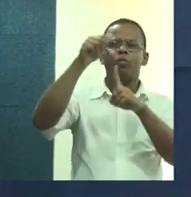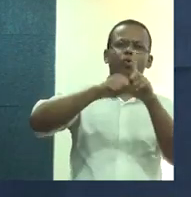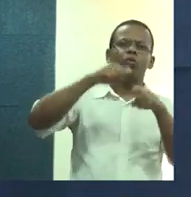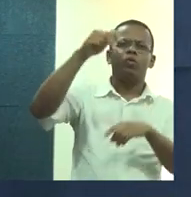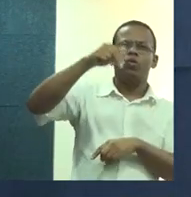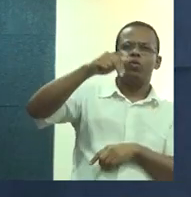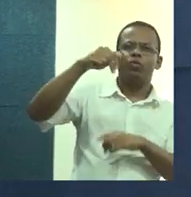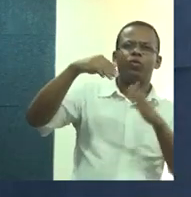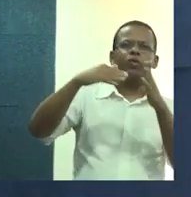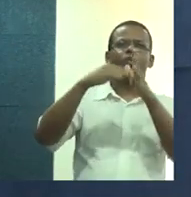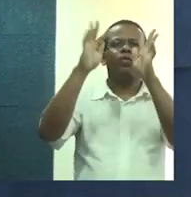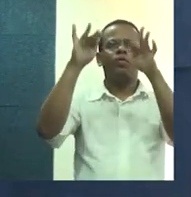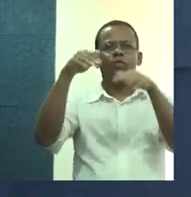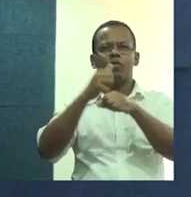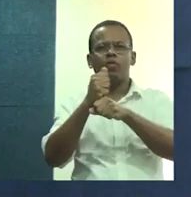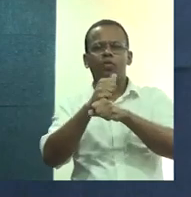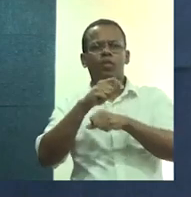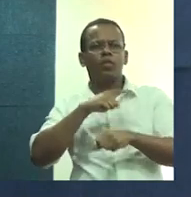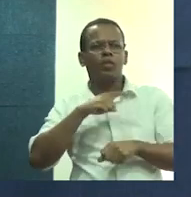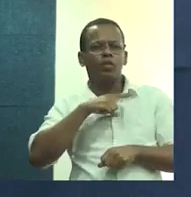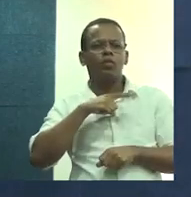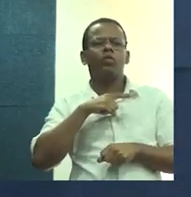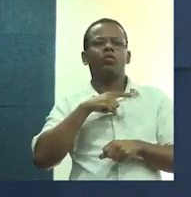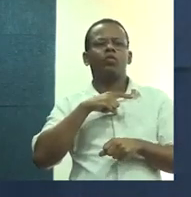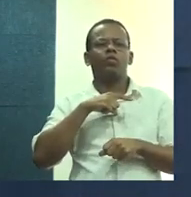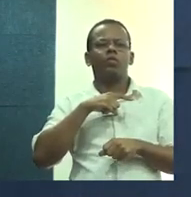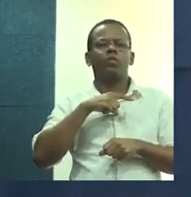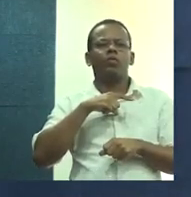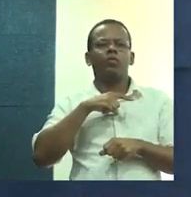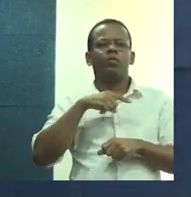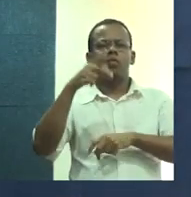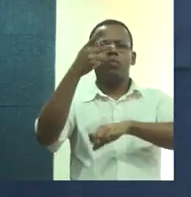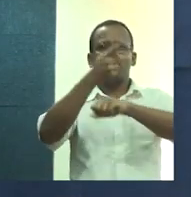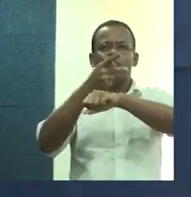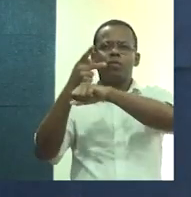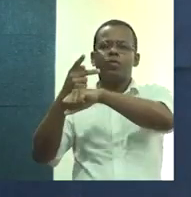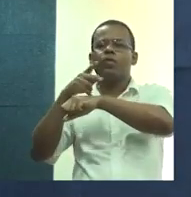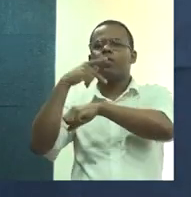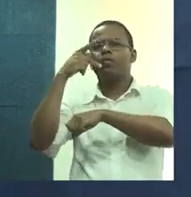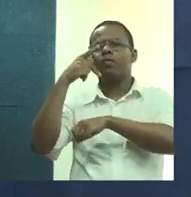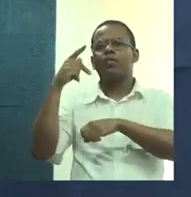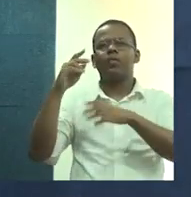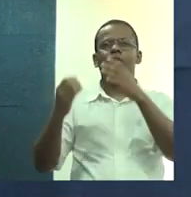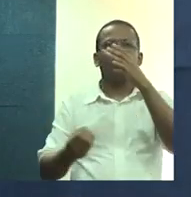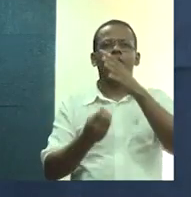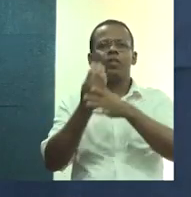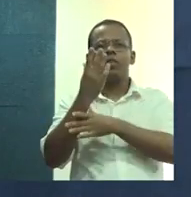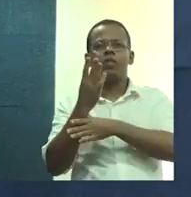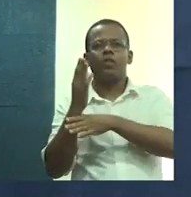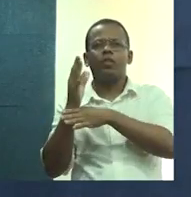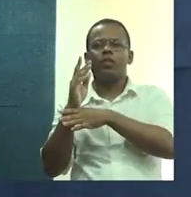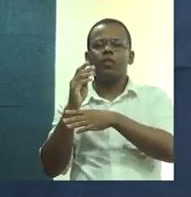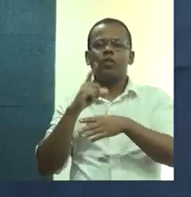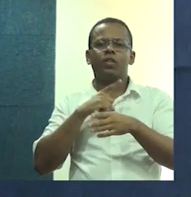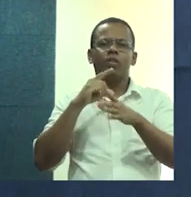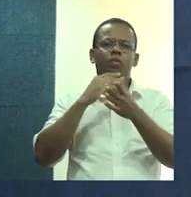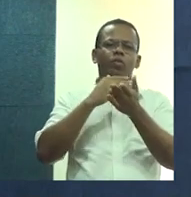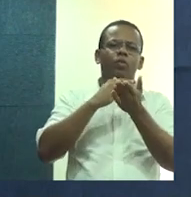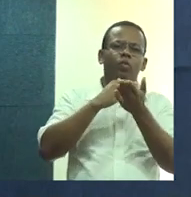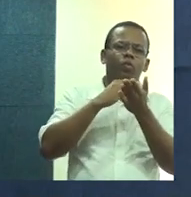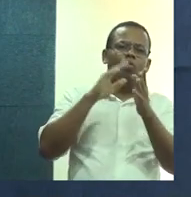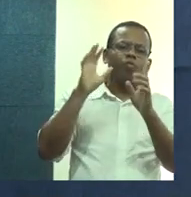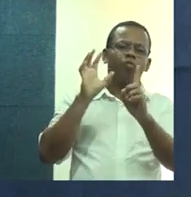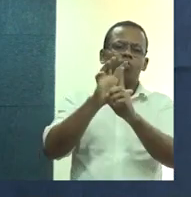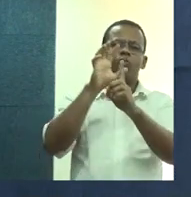novembro e dezembro no final do ano a gente vai estar fazendo essa premiação lá em Brasília e a partir disso a gente quer criar essa rede com essas iniciativas